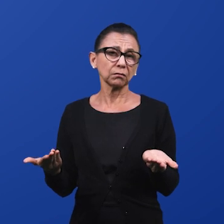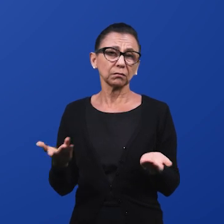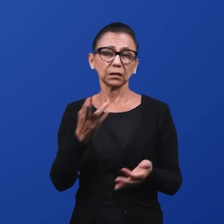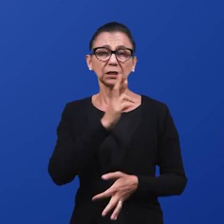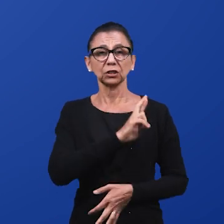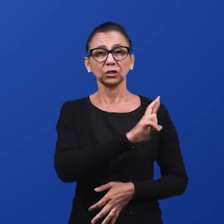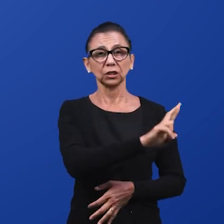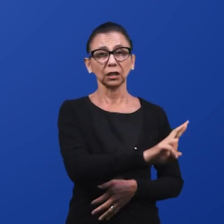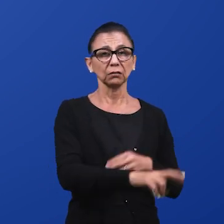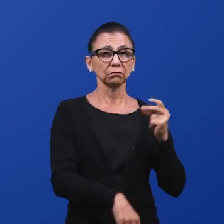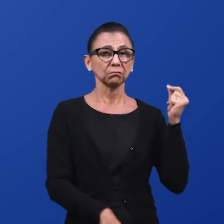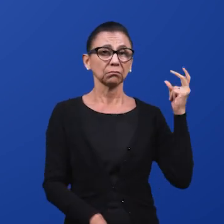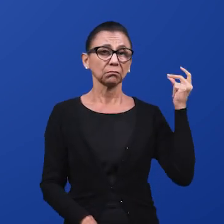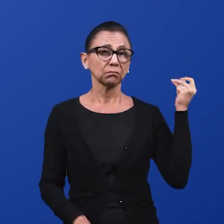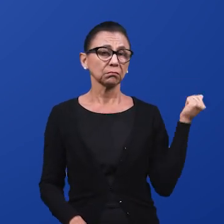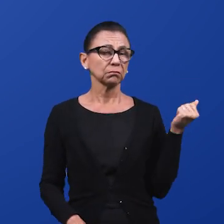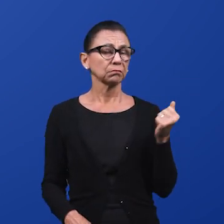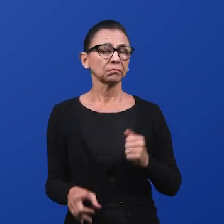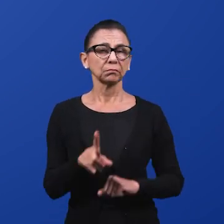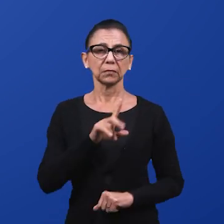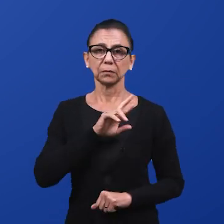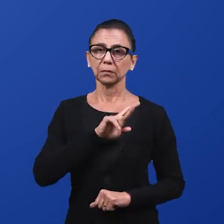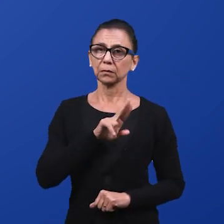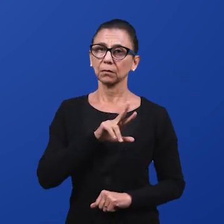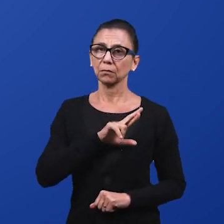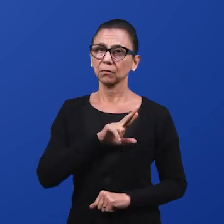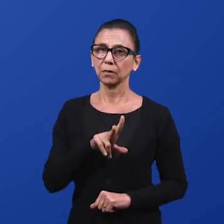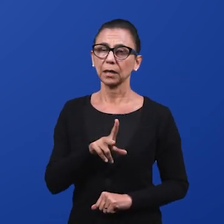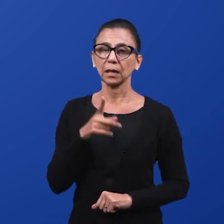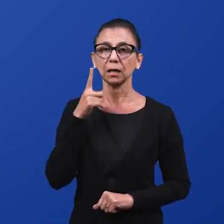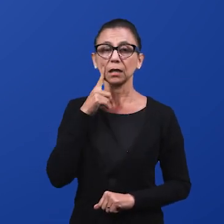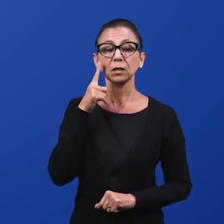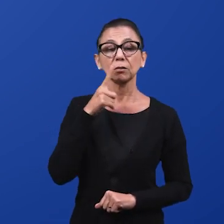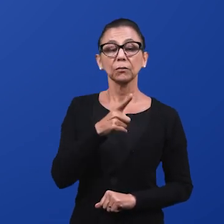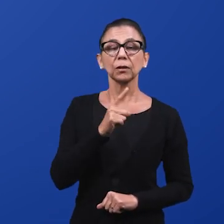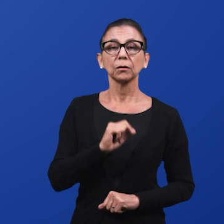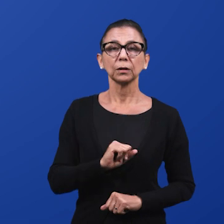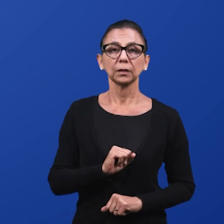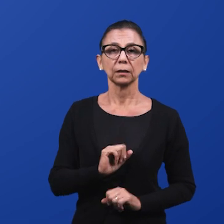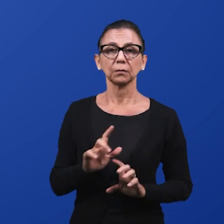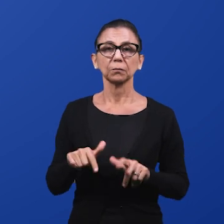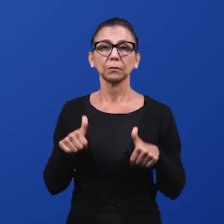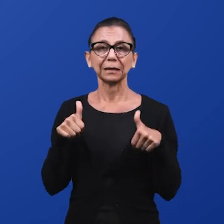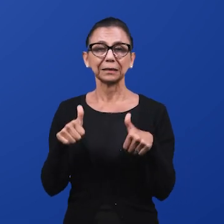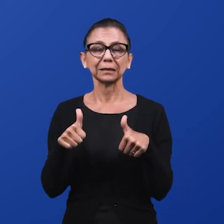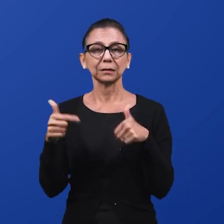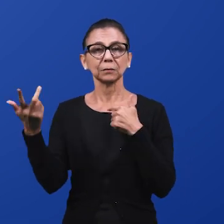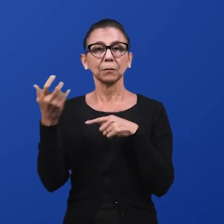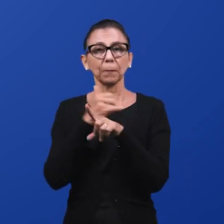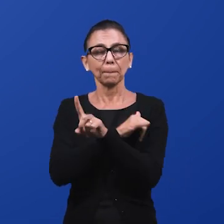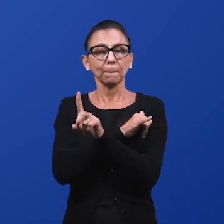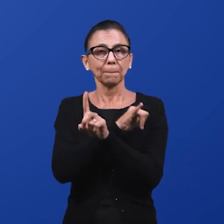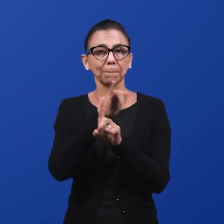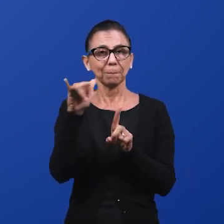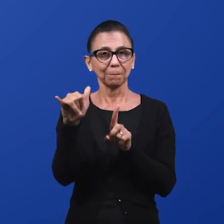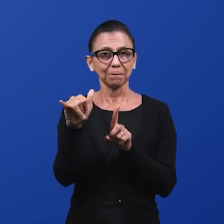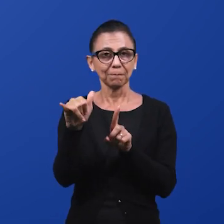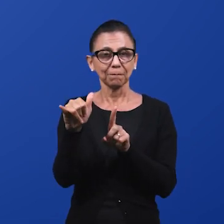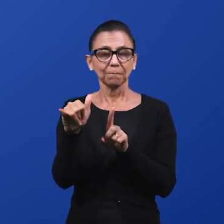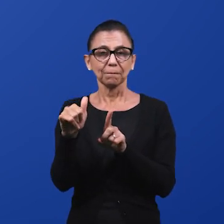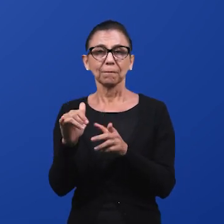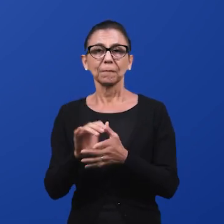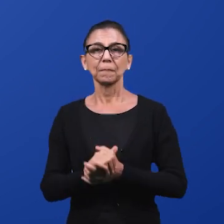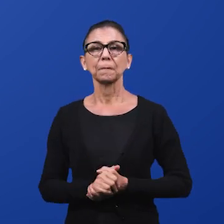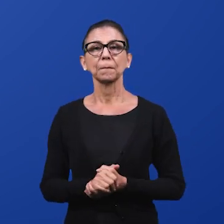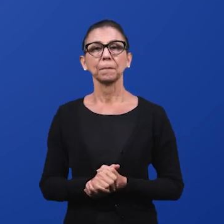pela religião daquela época. Aquela ocorrência foi um cumprimento, uma manifestação profética,